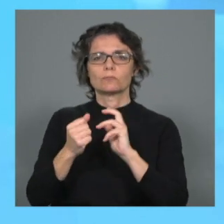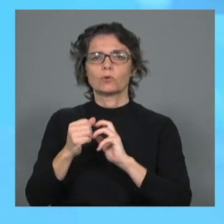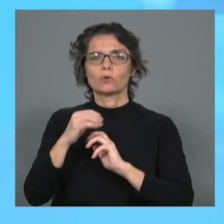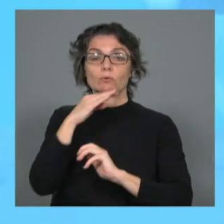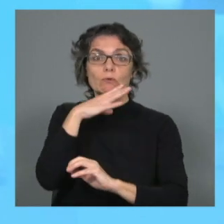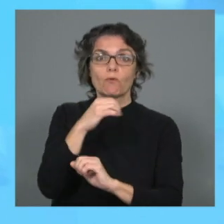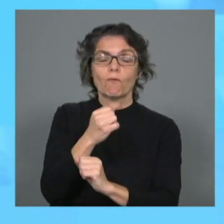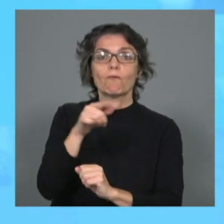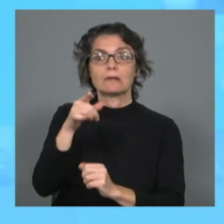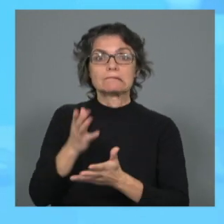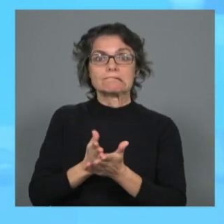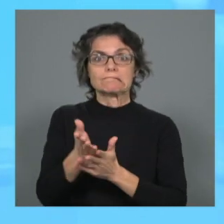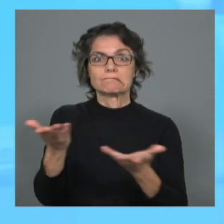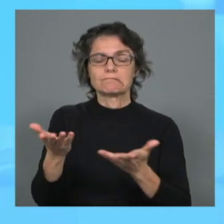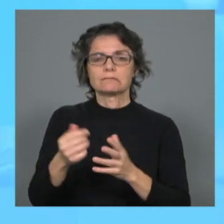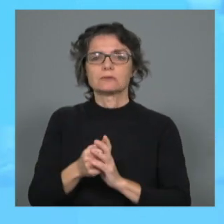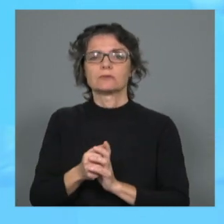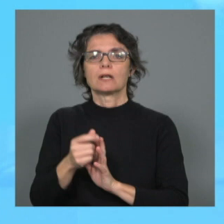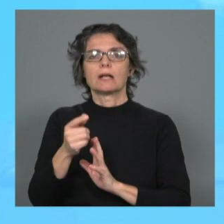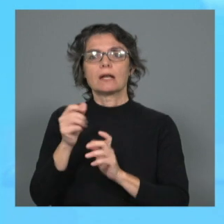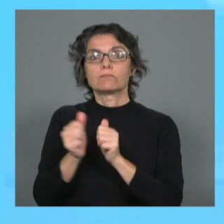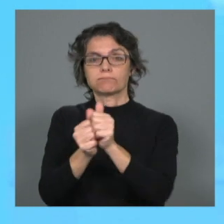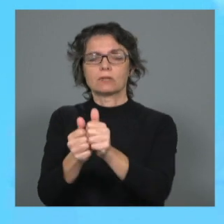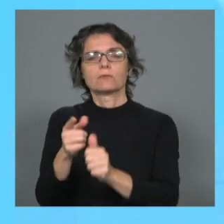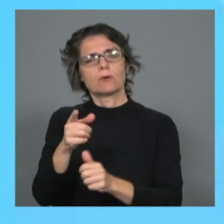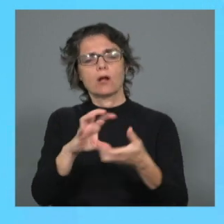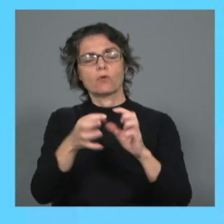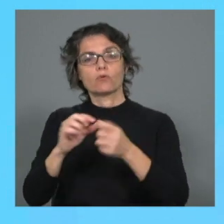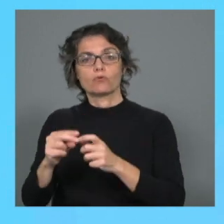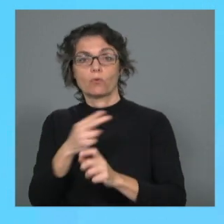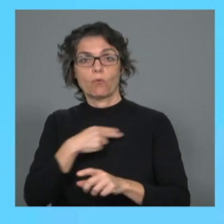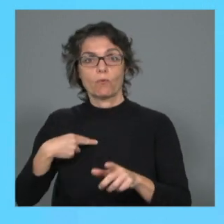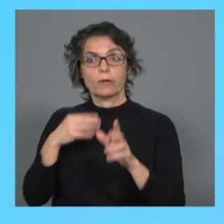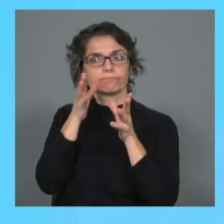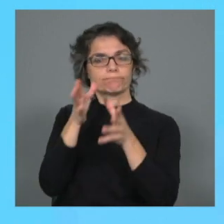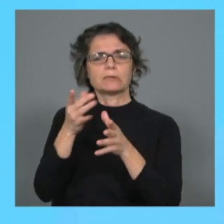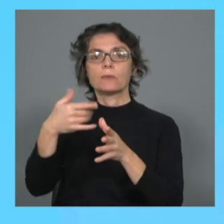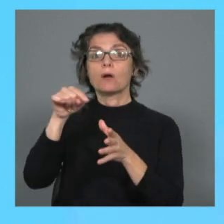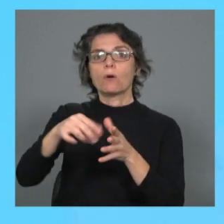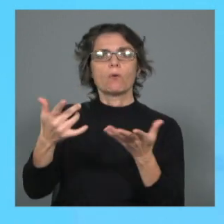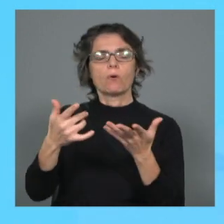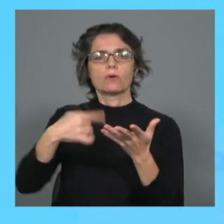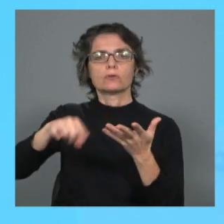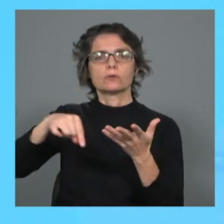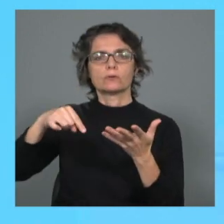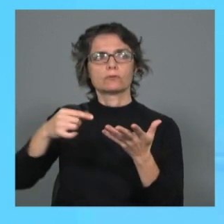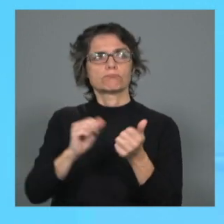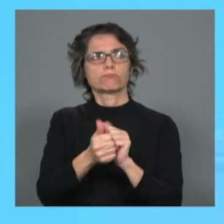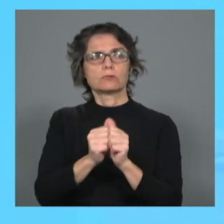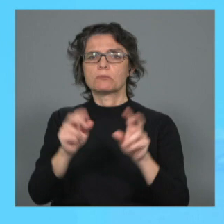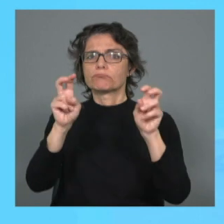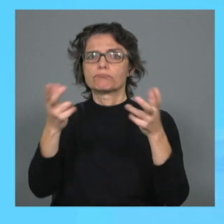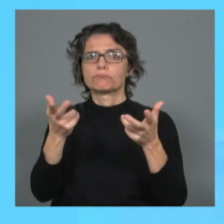que se passou nesta edição dos Jogos Olímpicos, mas falar de desporto hoje em dia é falar de uma